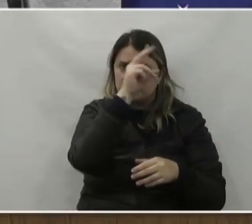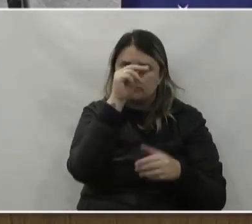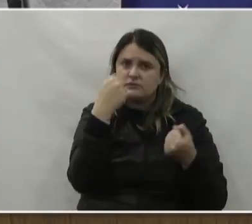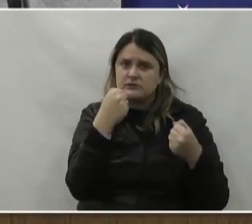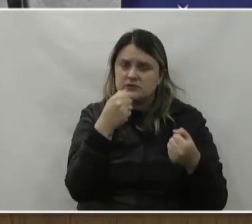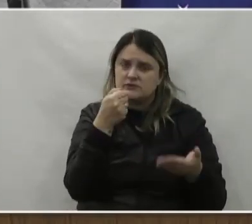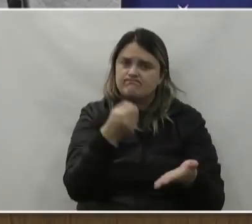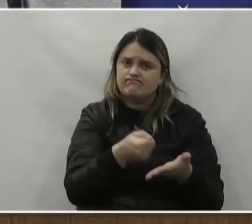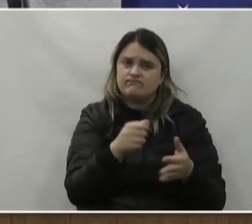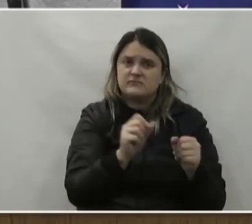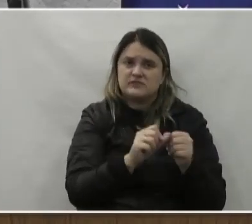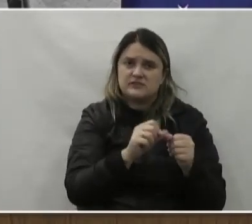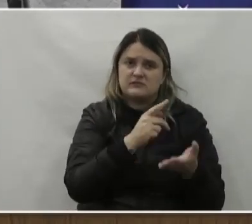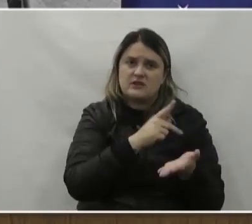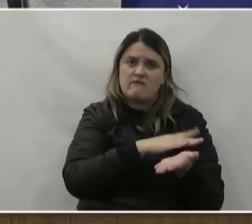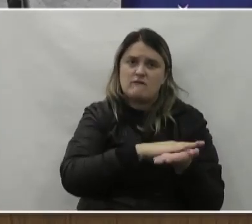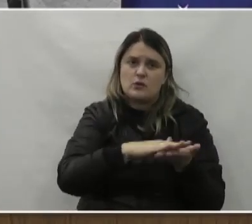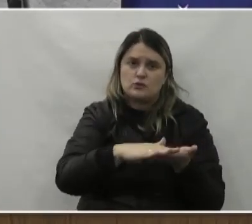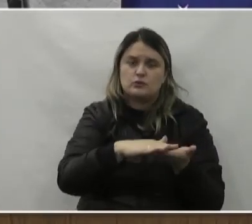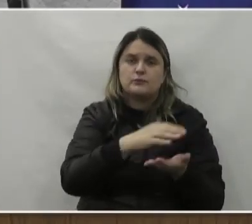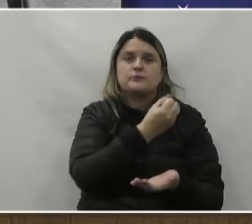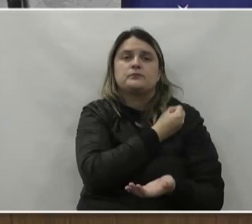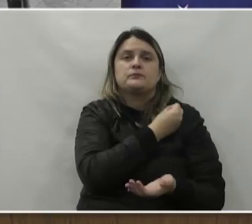público. Indicação número